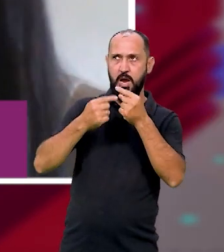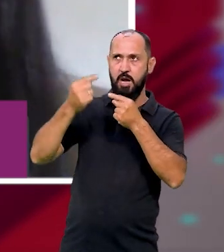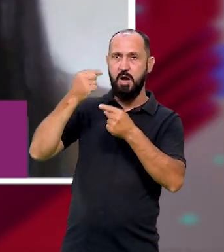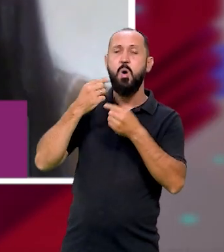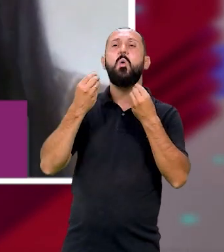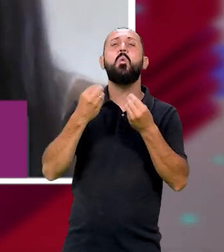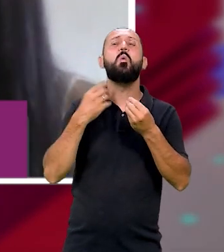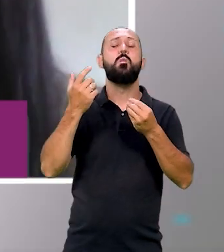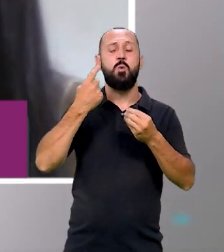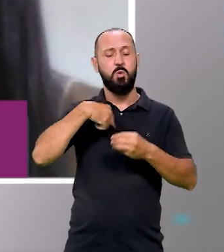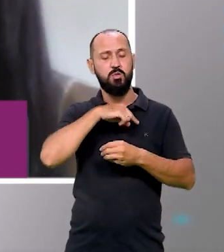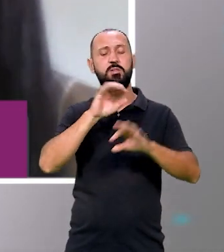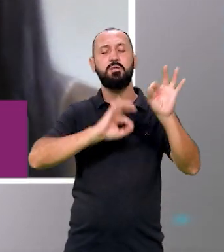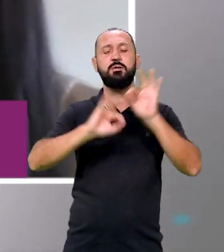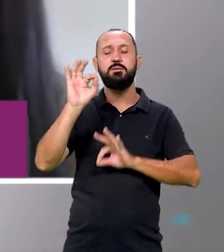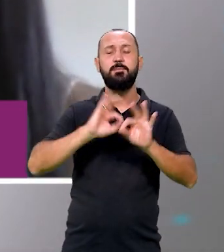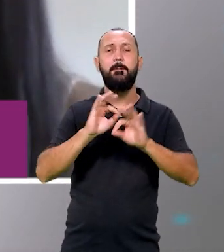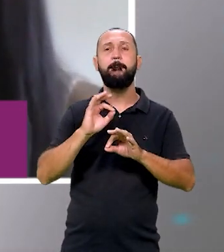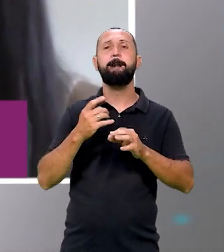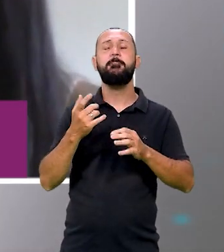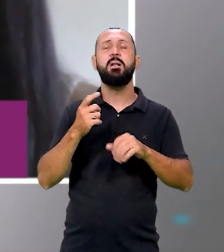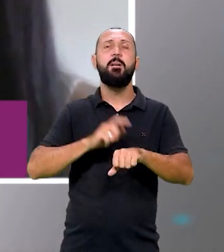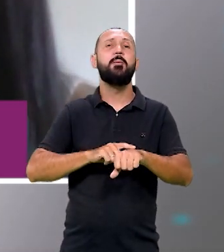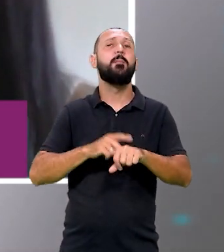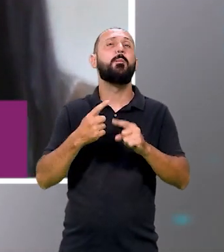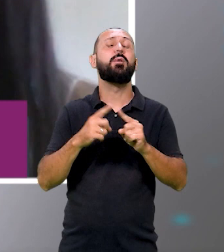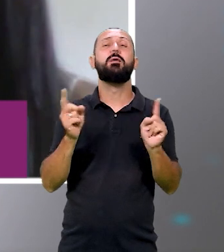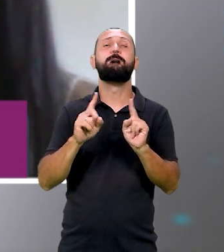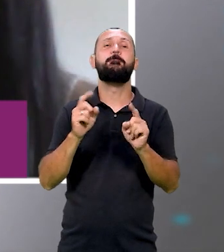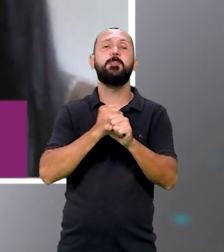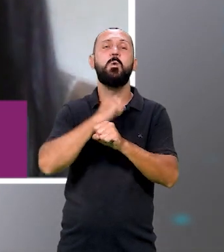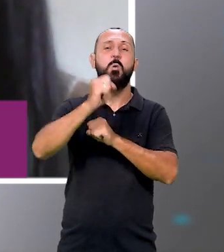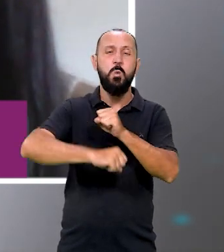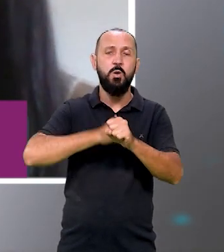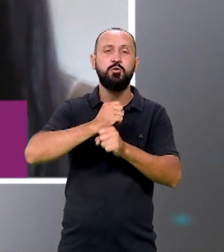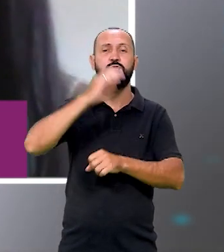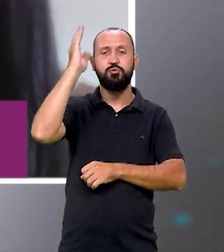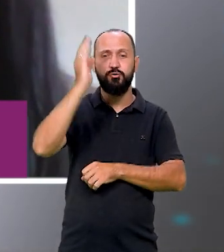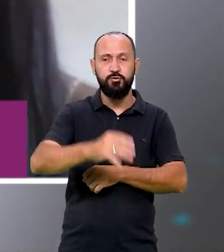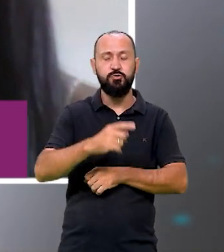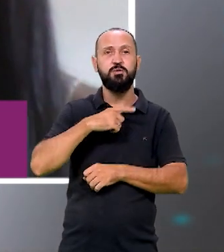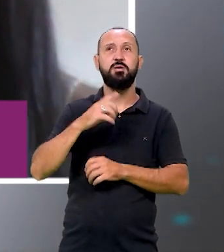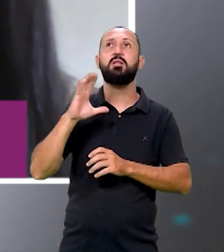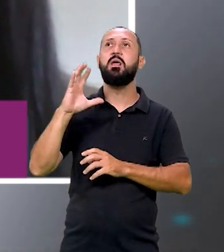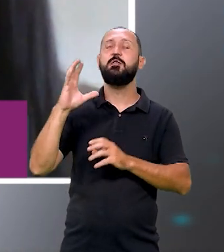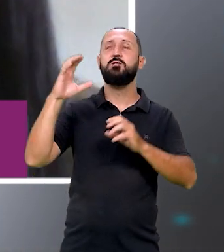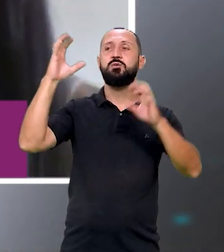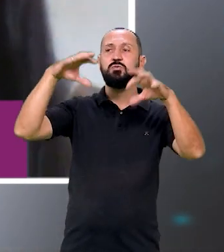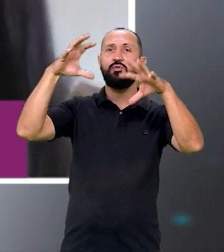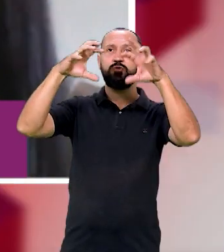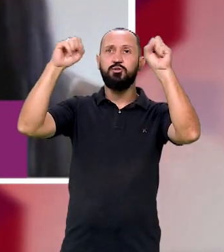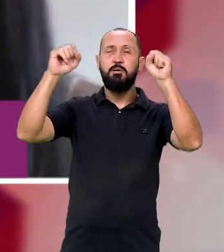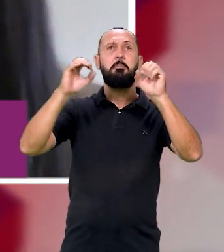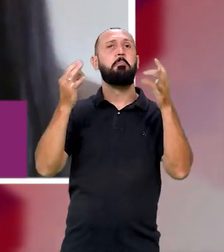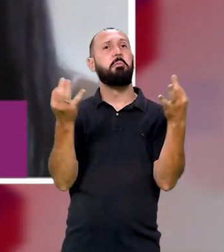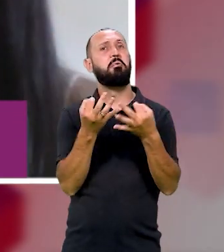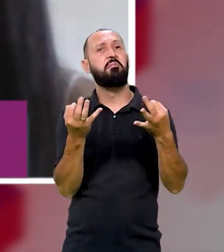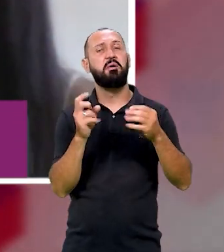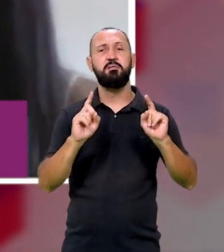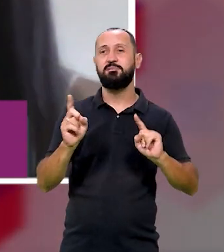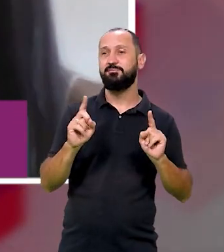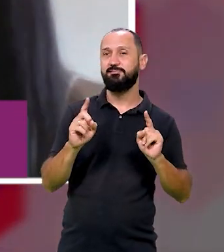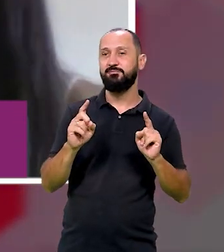Sim, anterior, né? Como é que a gente pode se preparar para esses momentos? Porque não é o ano todo que a gente tem uma umidade relativa do ar